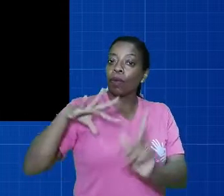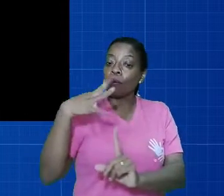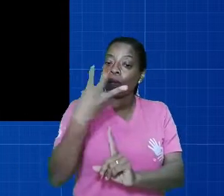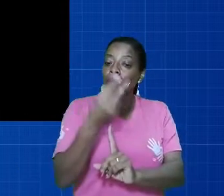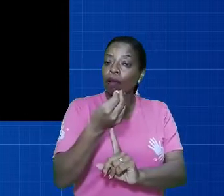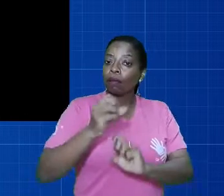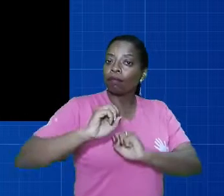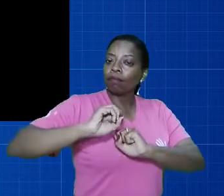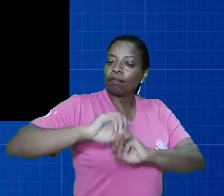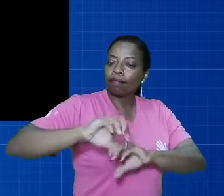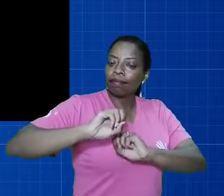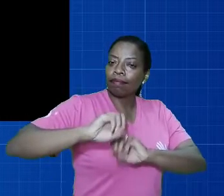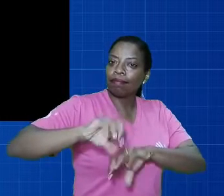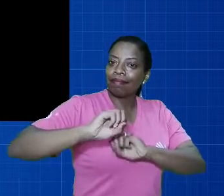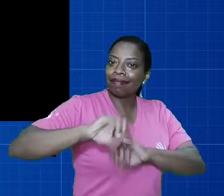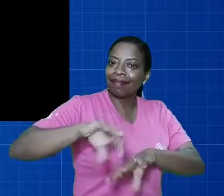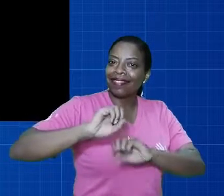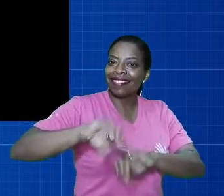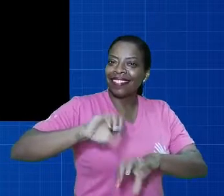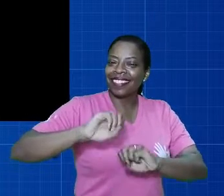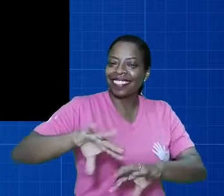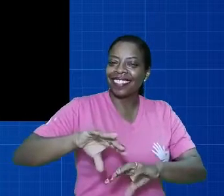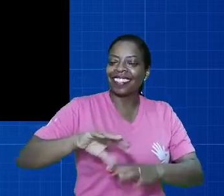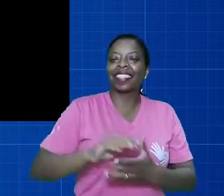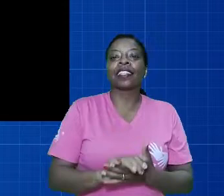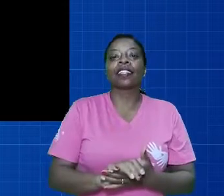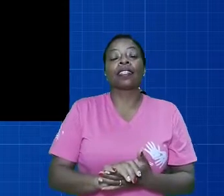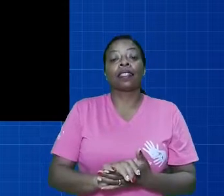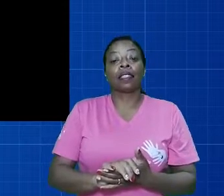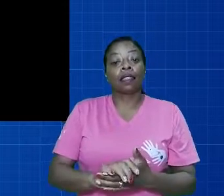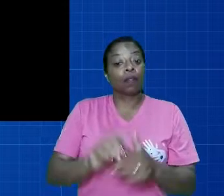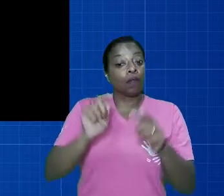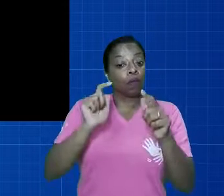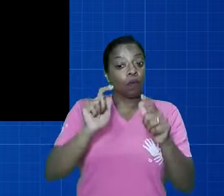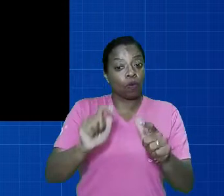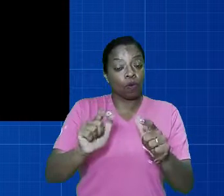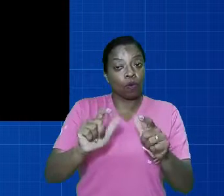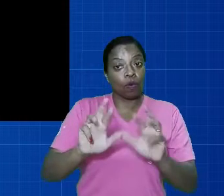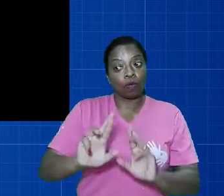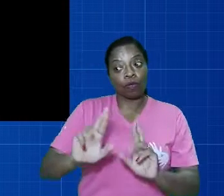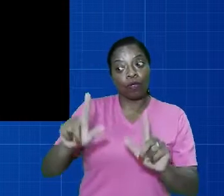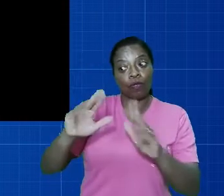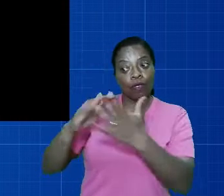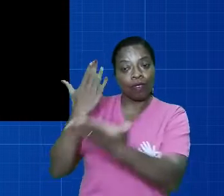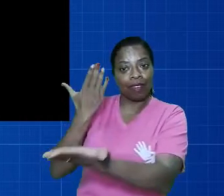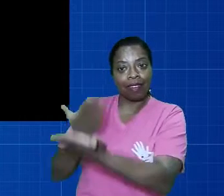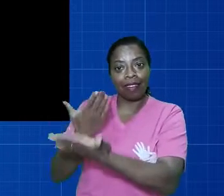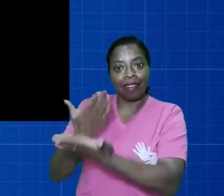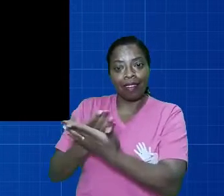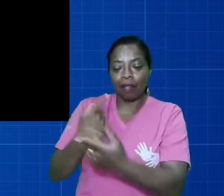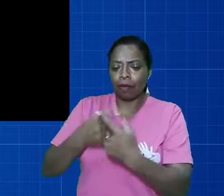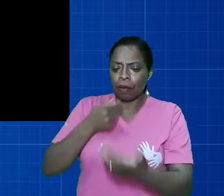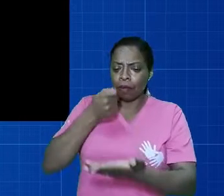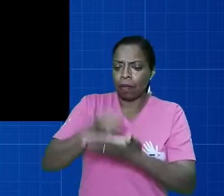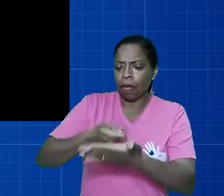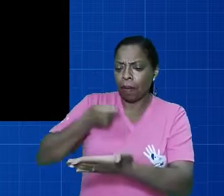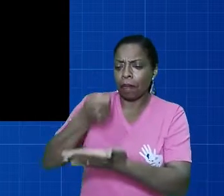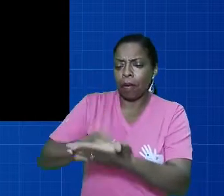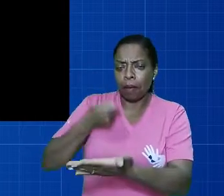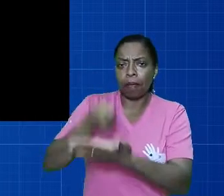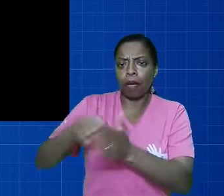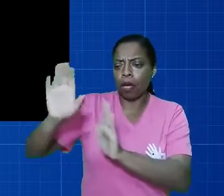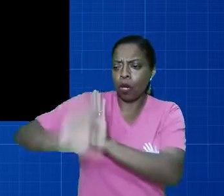né, como eu bem mencionado, um espaço não escolar, né, ele não tem aquela escolarização, então,